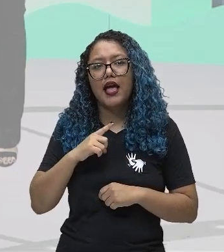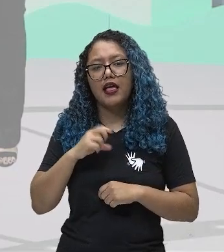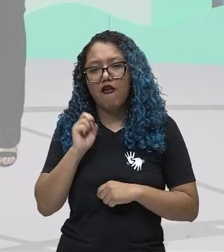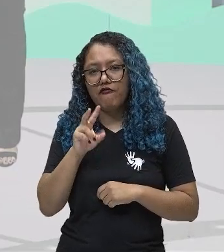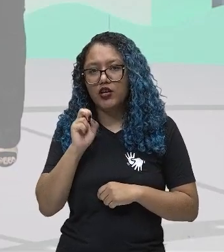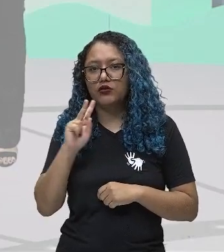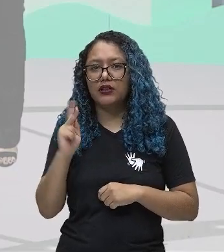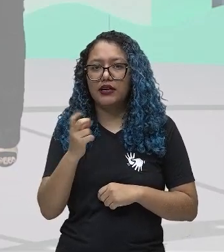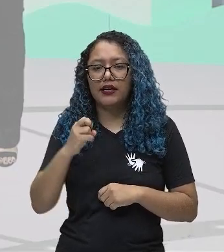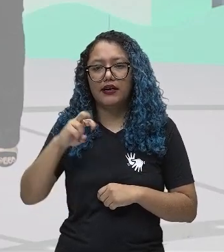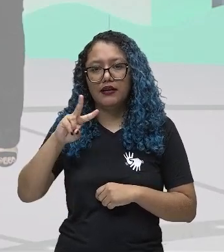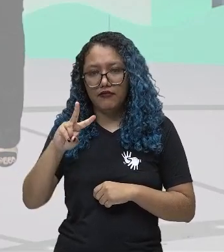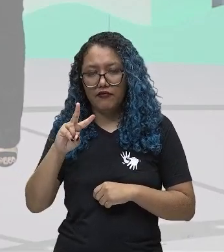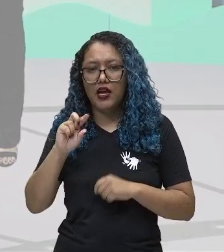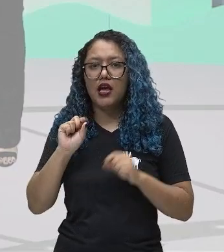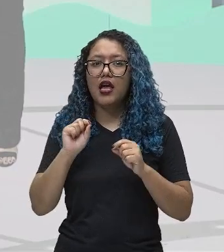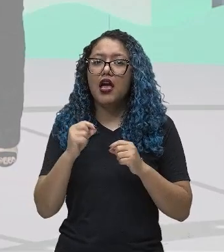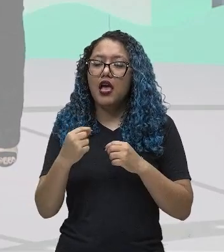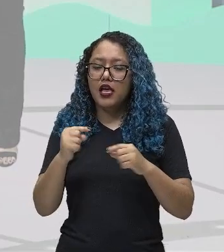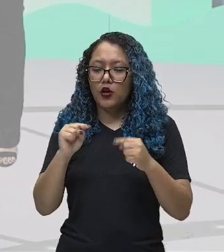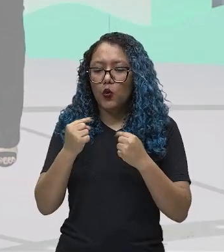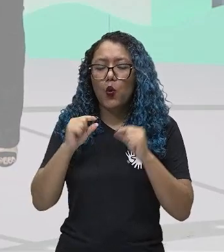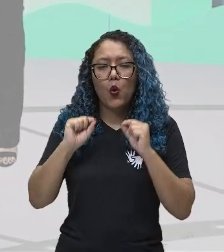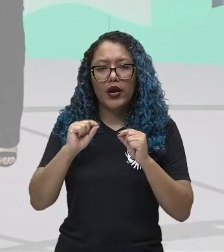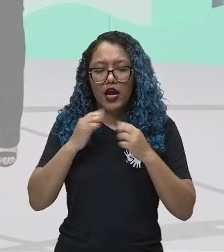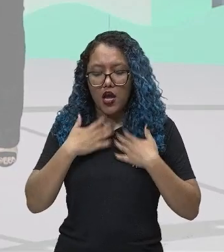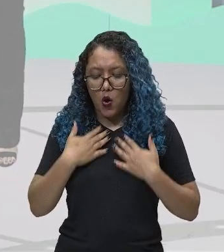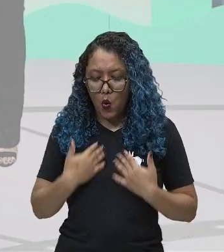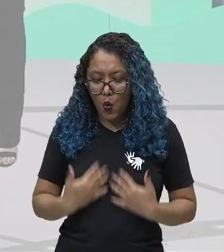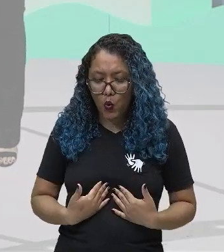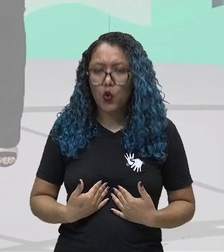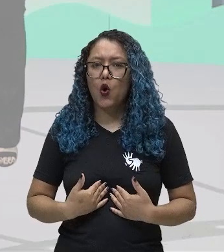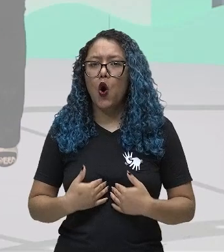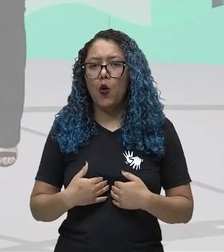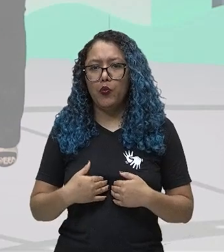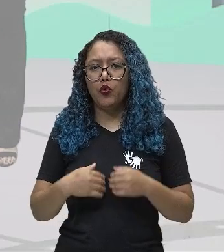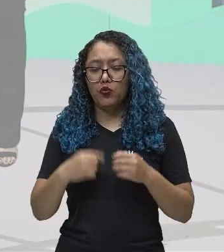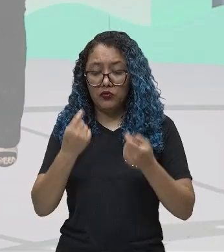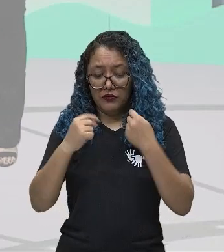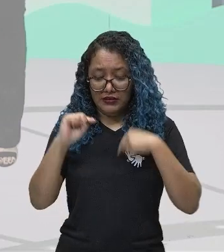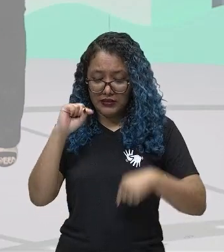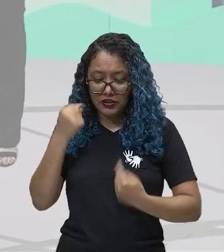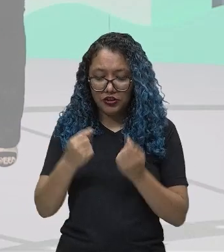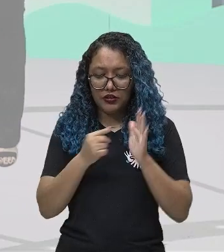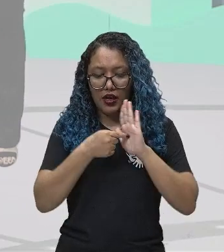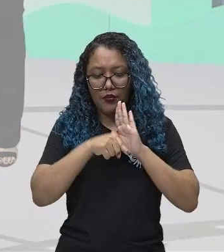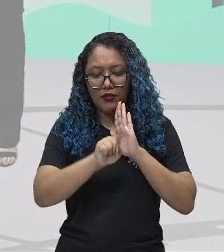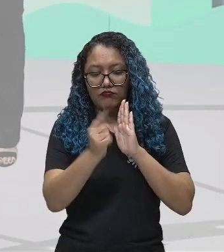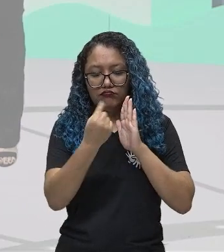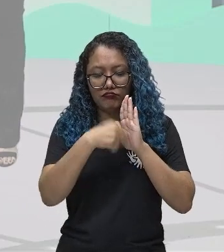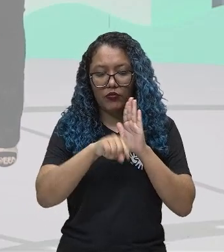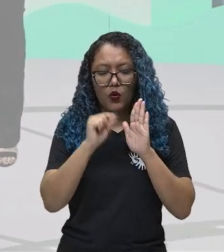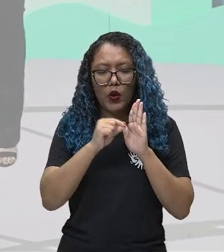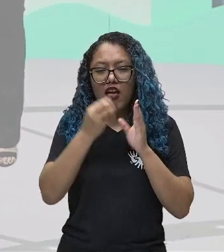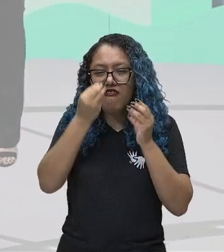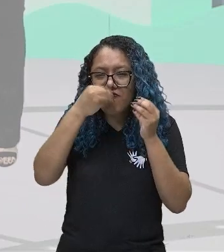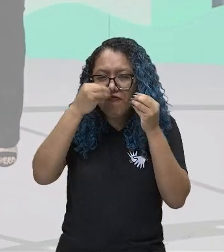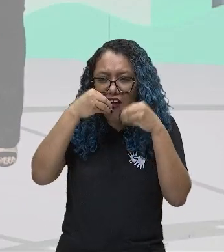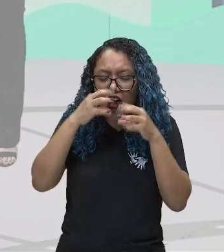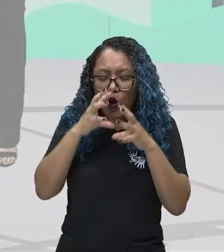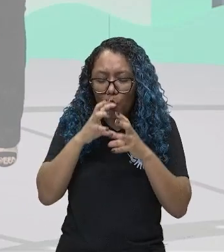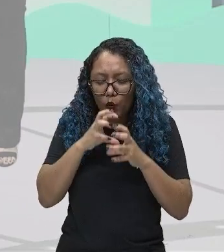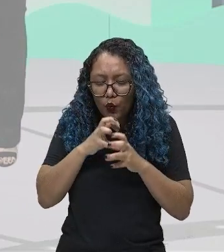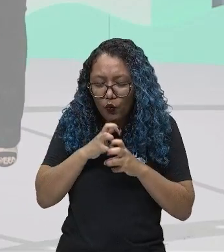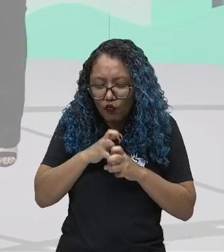e acomete o sistema imunológico, ou seja, deixa o sistema que defende o corpo fraco e aí a